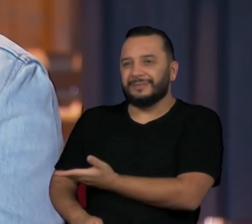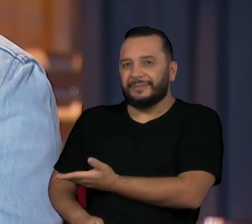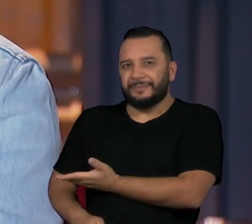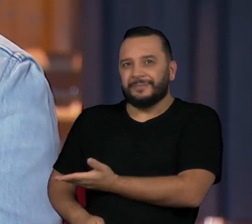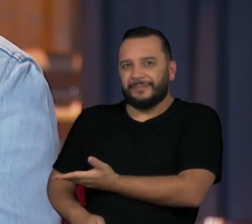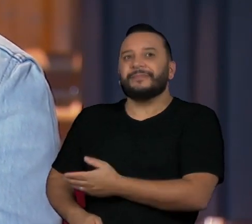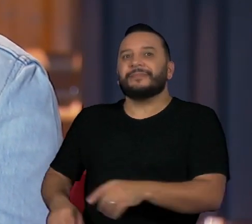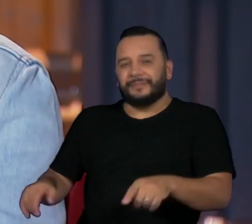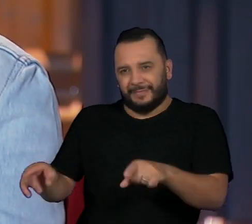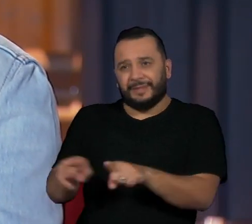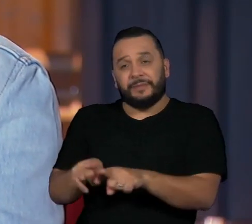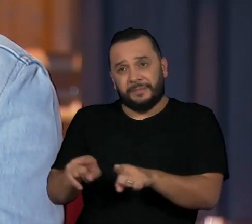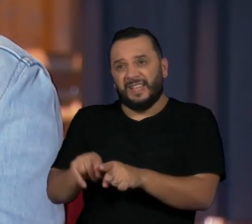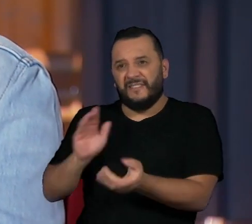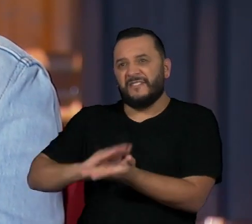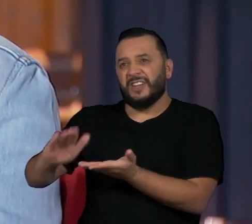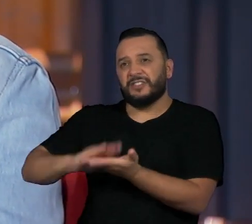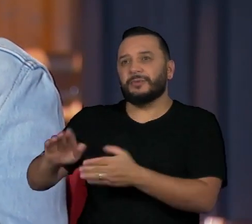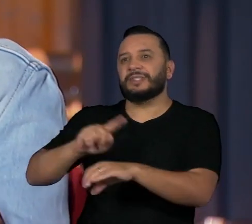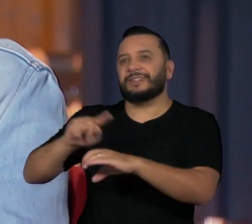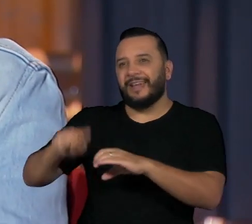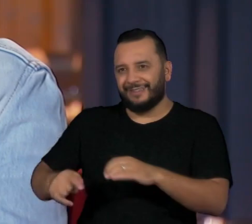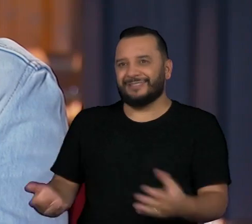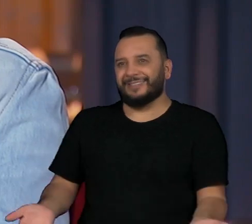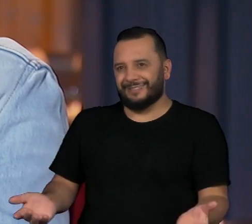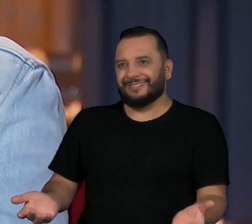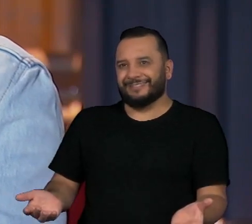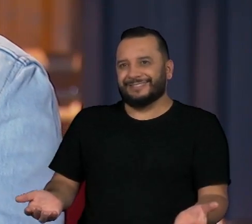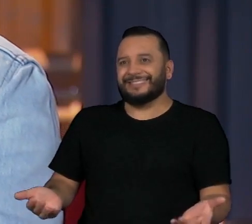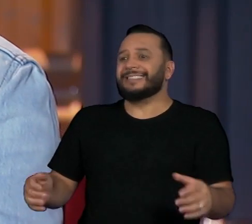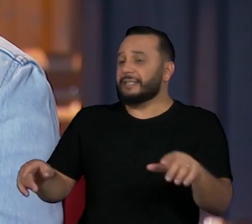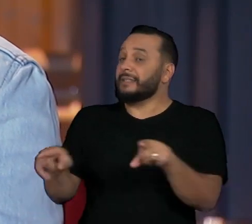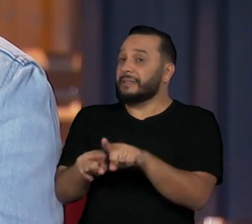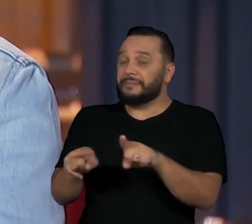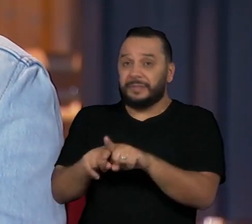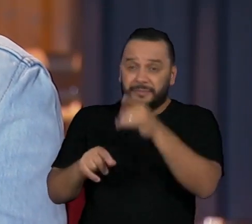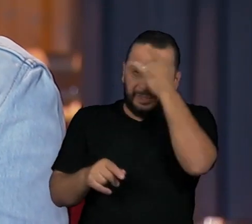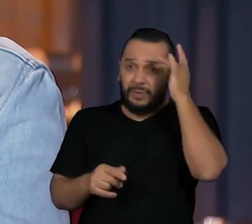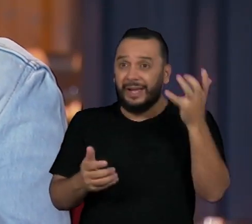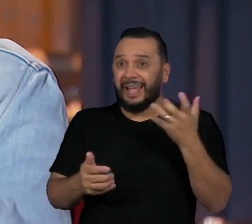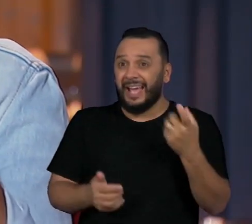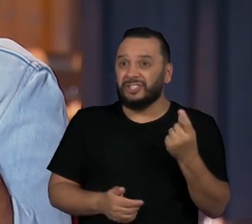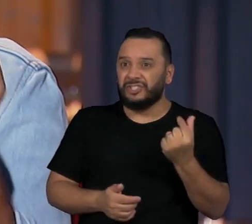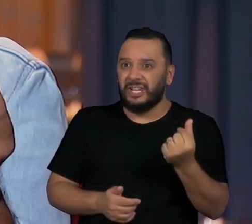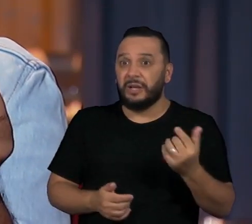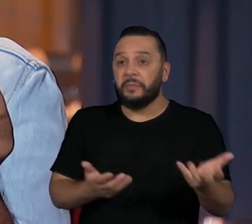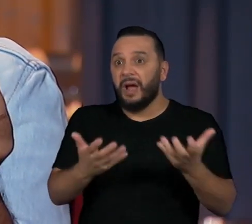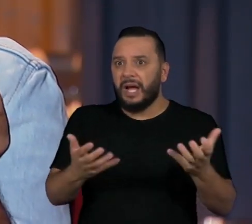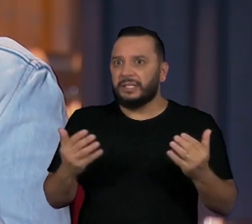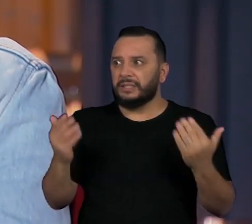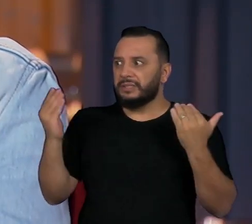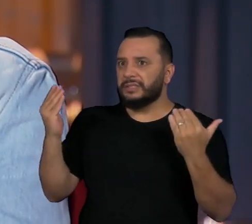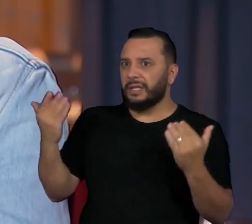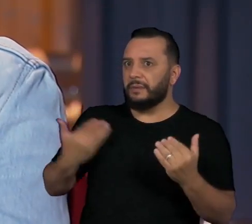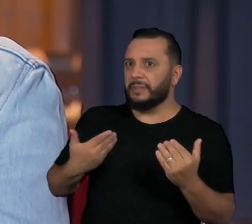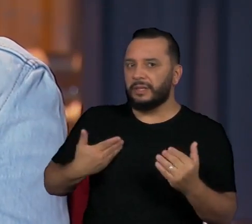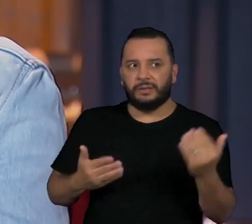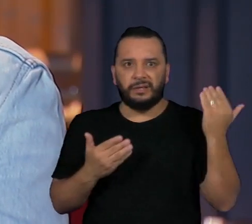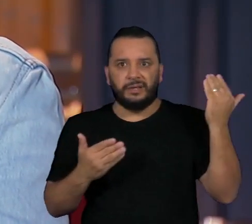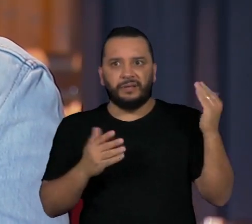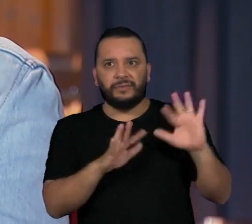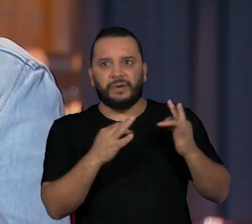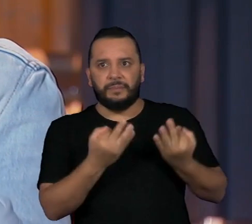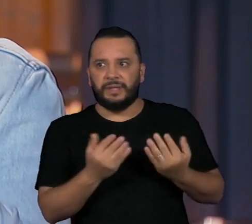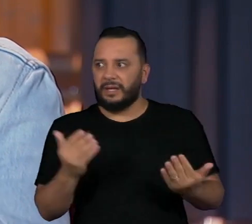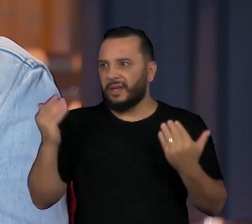Sim. Mas, em geral, é o contrário. Quanto mais dinheiro a pessoa tem, mais ela quer ter, mais ela se compara com outros, mais ela desconfia dos amigos, mais ela desconfia dos